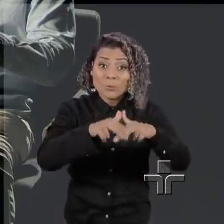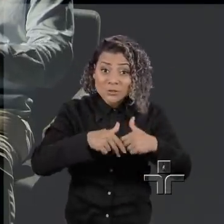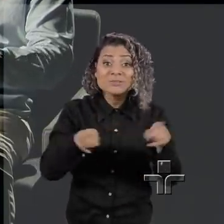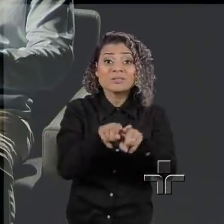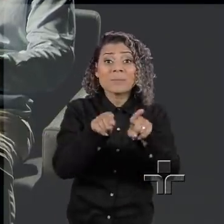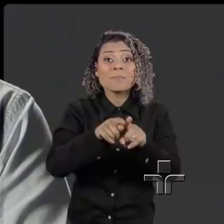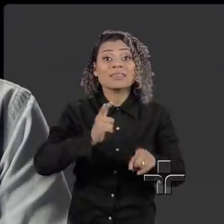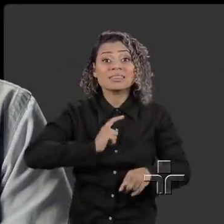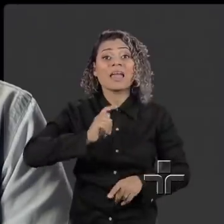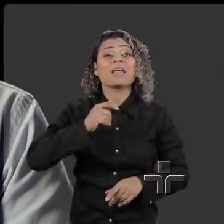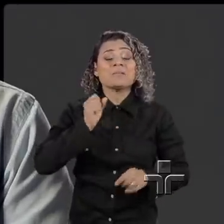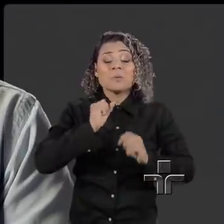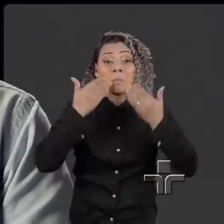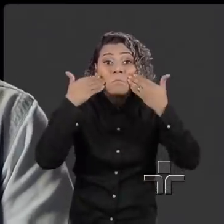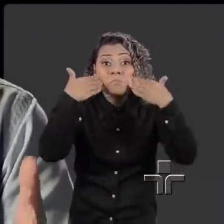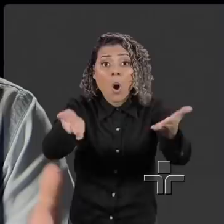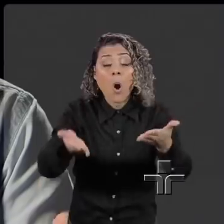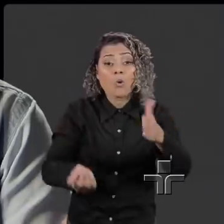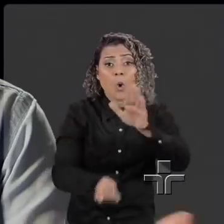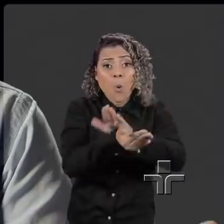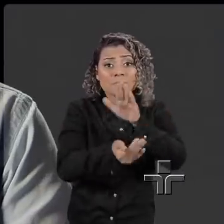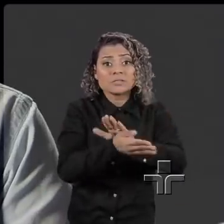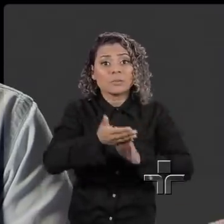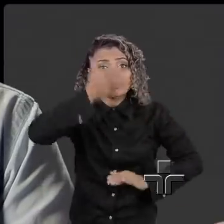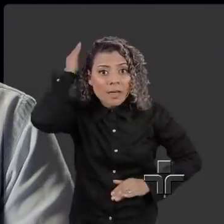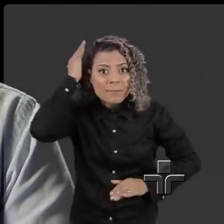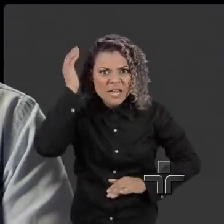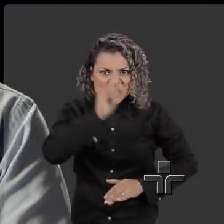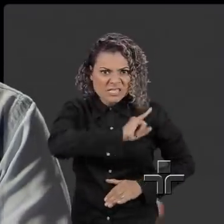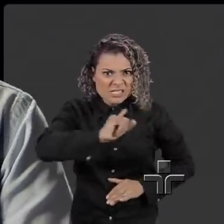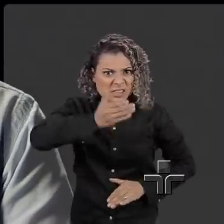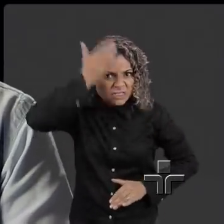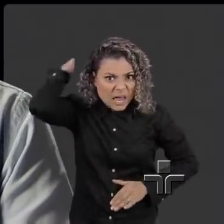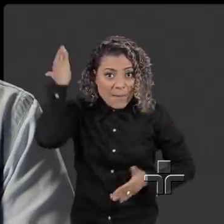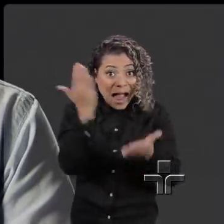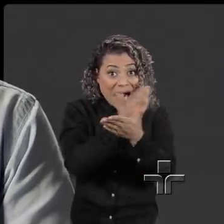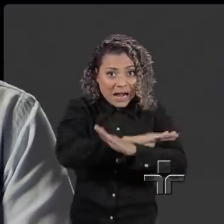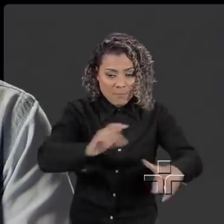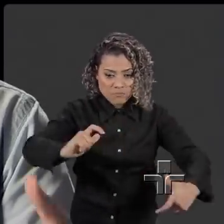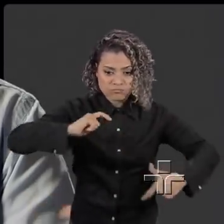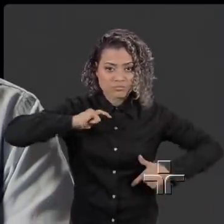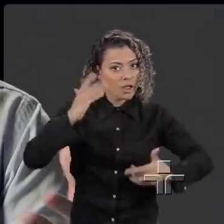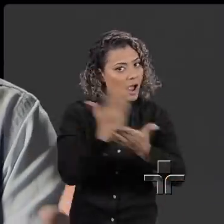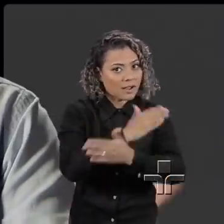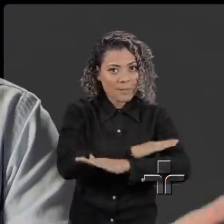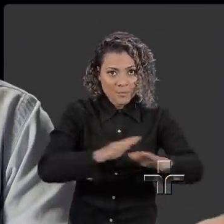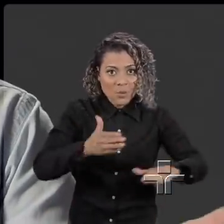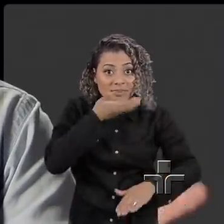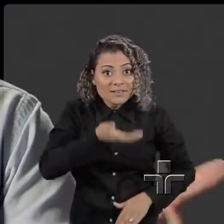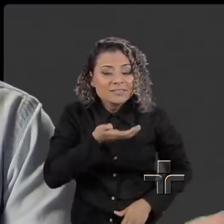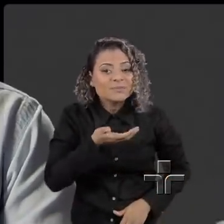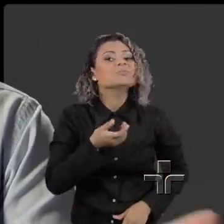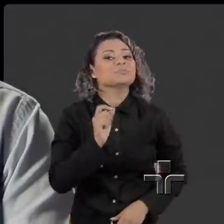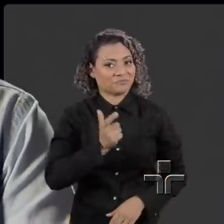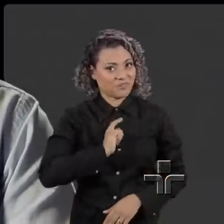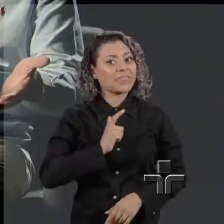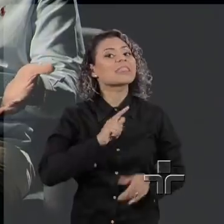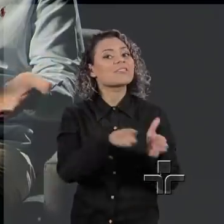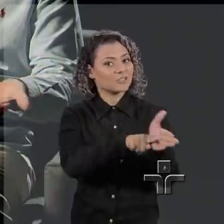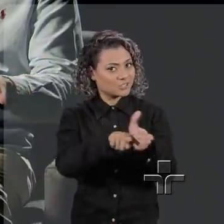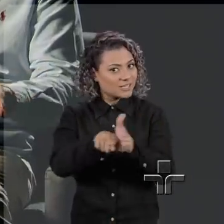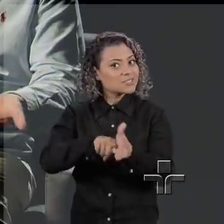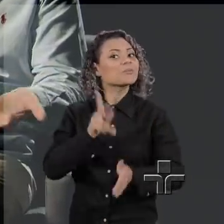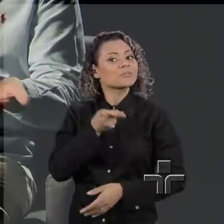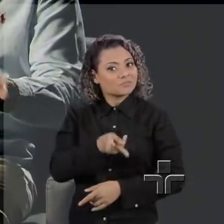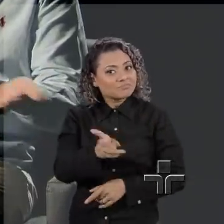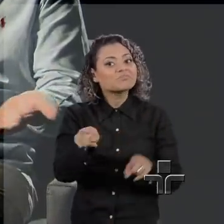corrupção seríssimos. E sabemos muito bem que assim que o Temer deixar o seu cargo aí no fim deste ano, ele também estará aí aberto